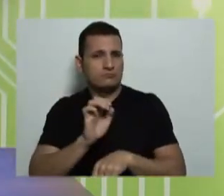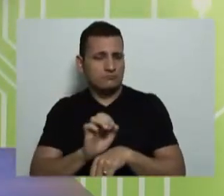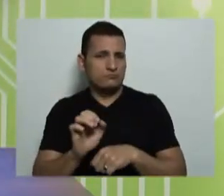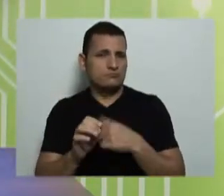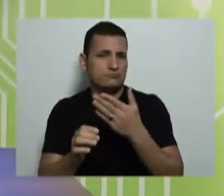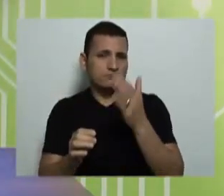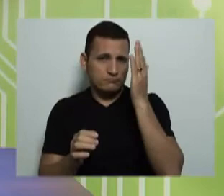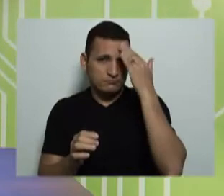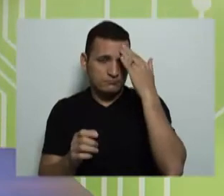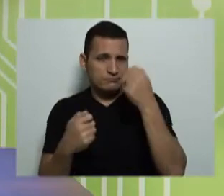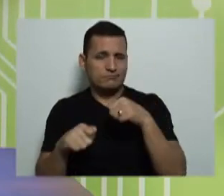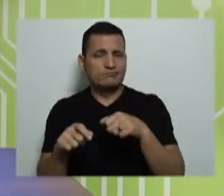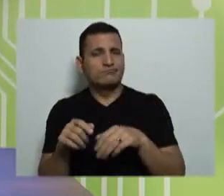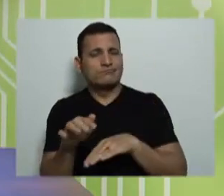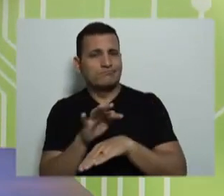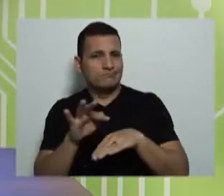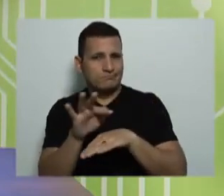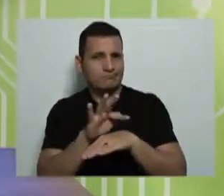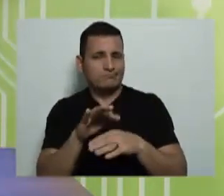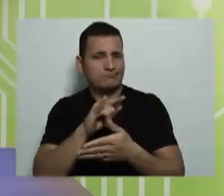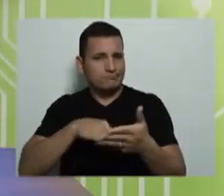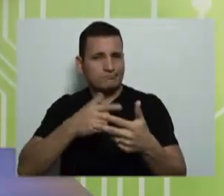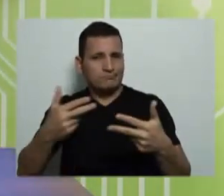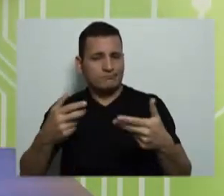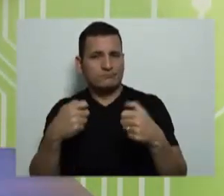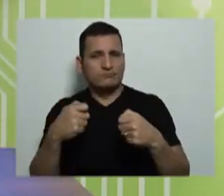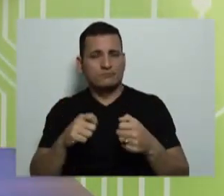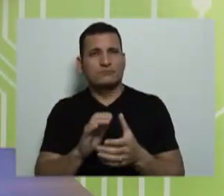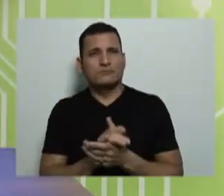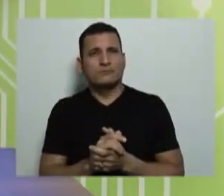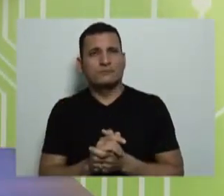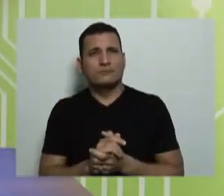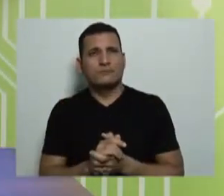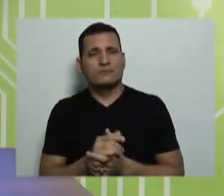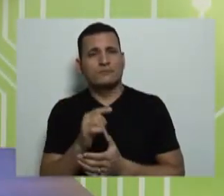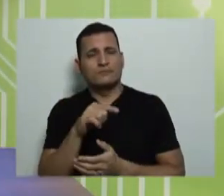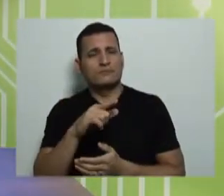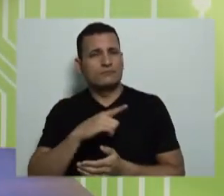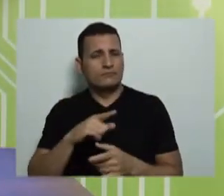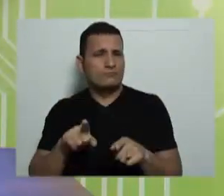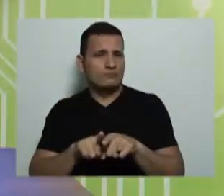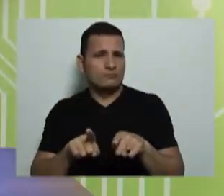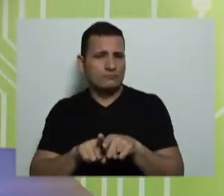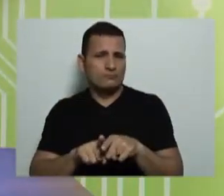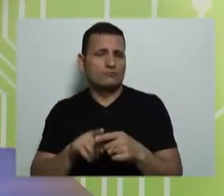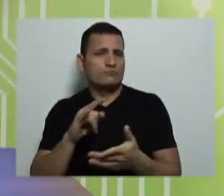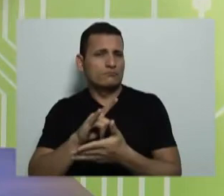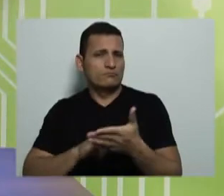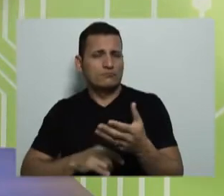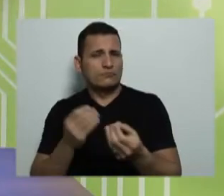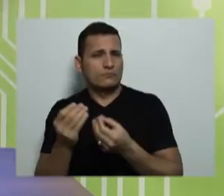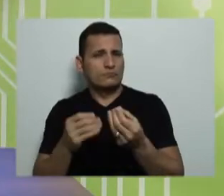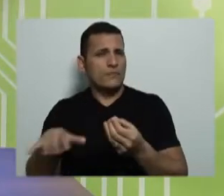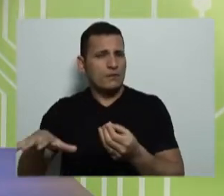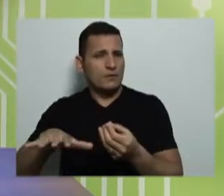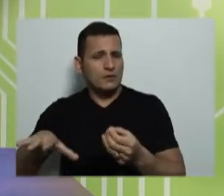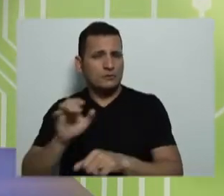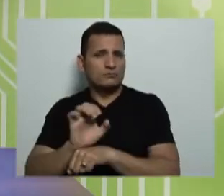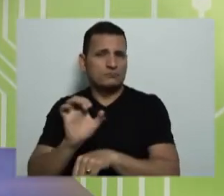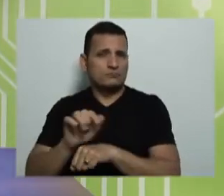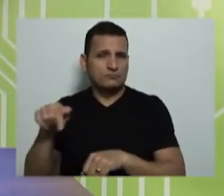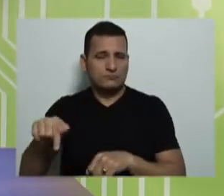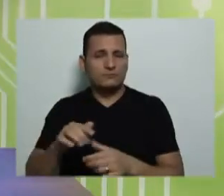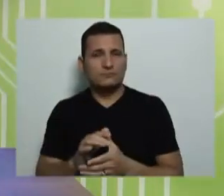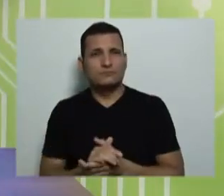tipo de formalidade. Vai ter um parecer estrutural sobre as adequações do ambiente. Ou seja, vai